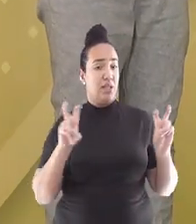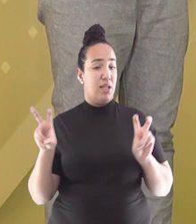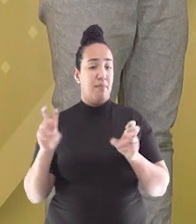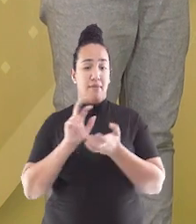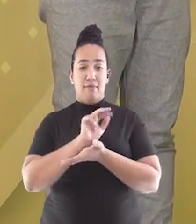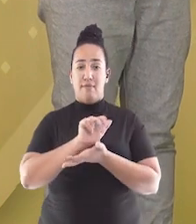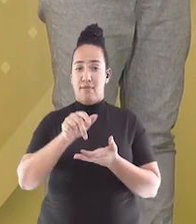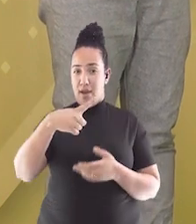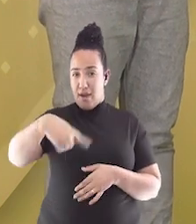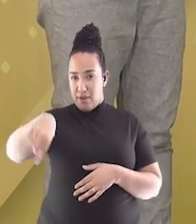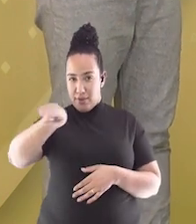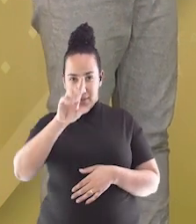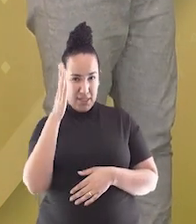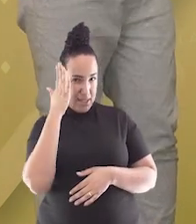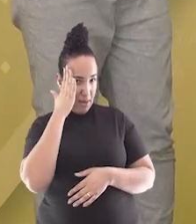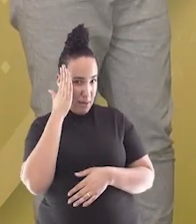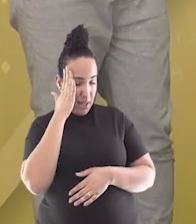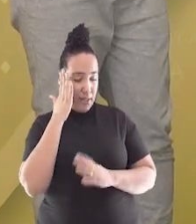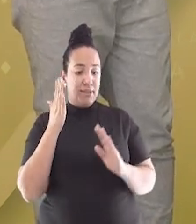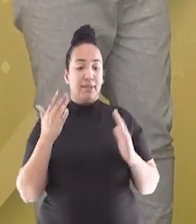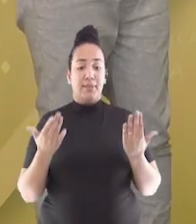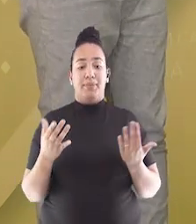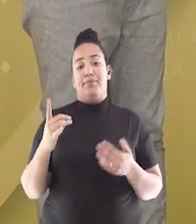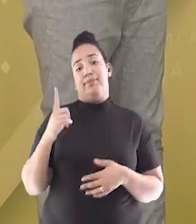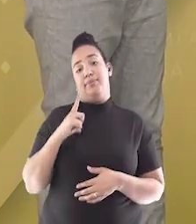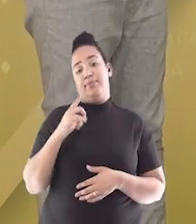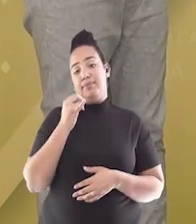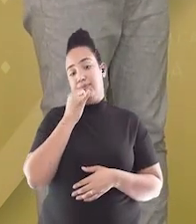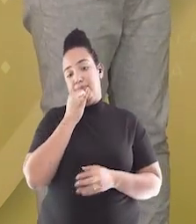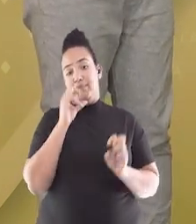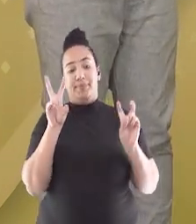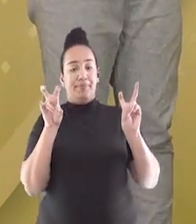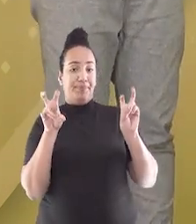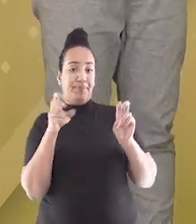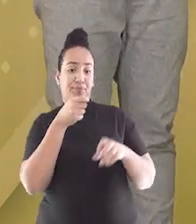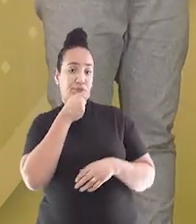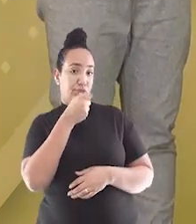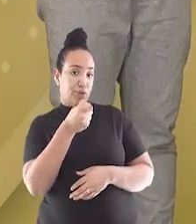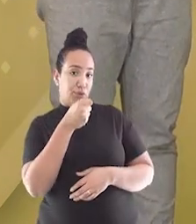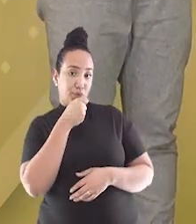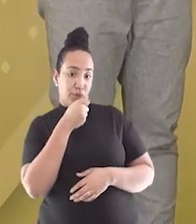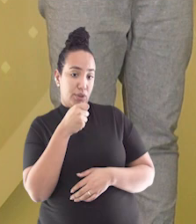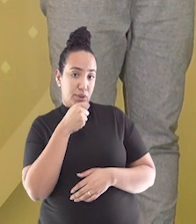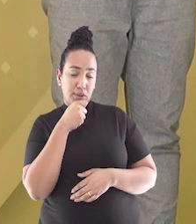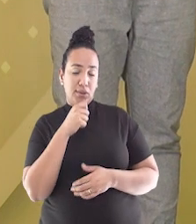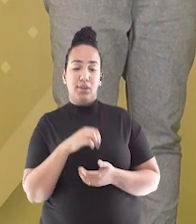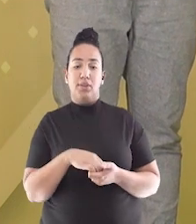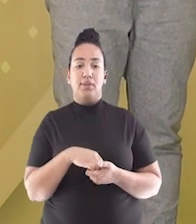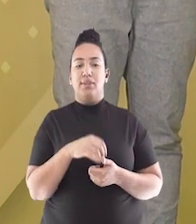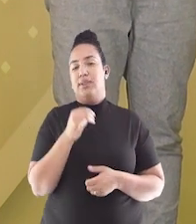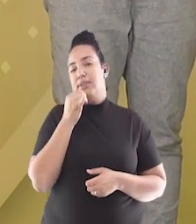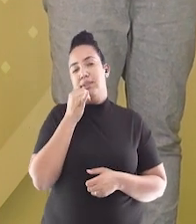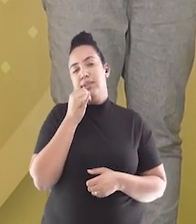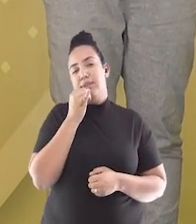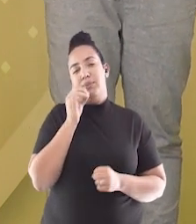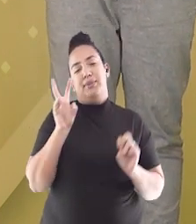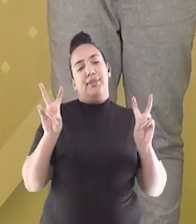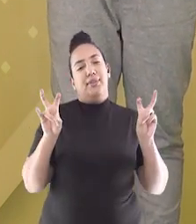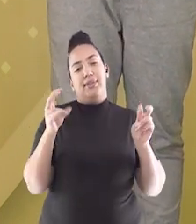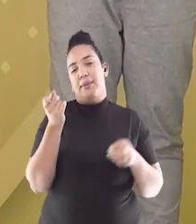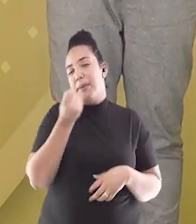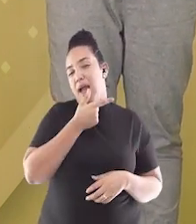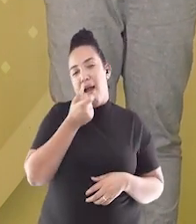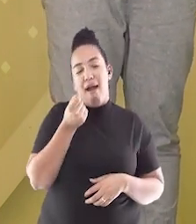temas. Você sabia, Raíssa? Existem aqueles, por exemplo, que abordam notícias, o que falam sobre casos engraçados